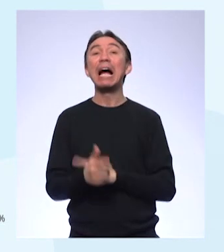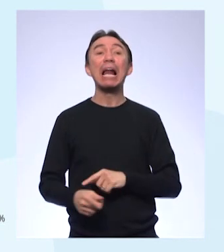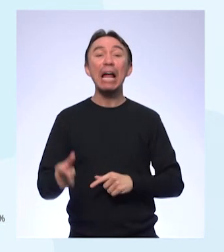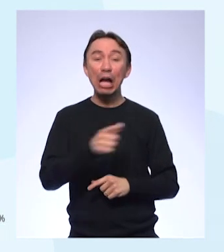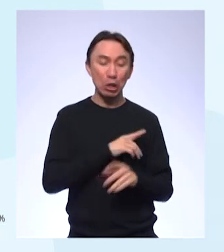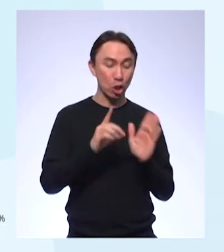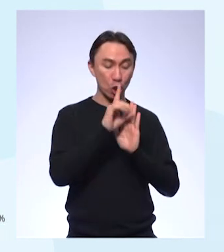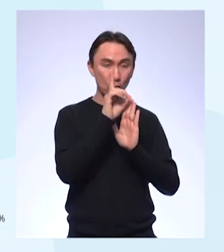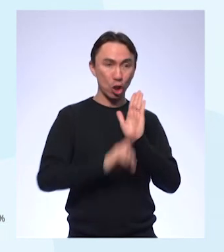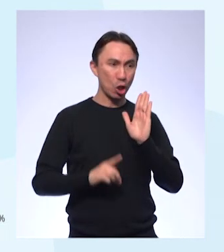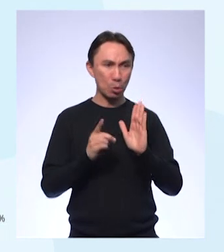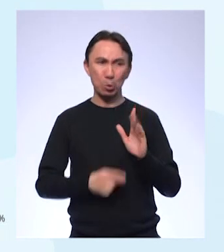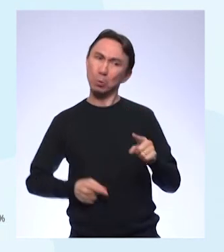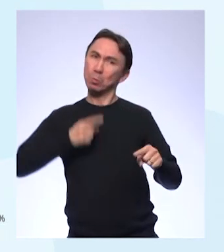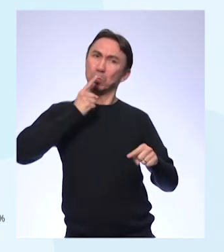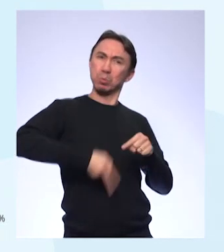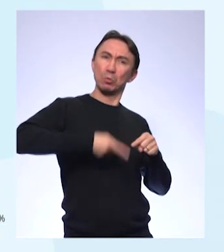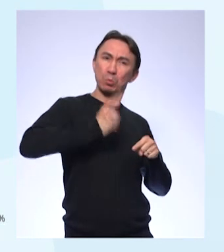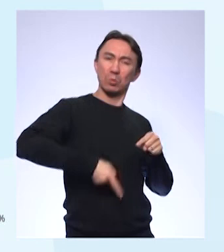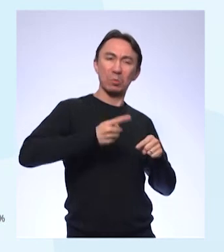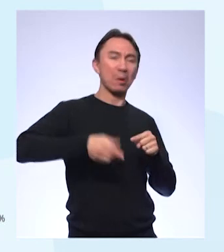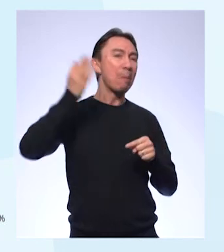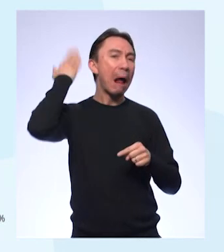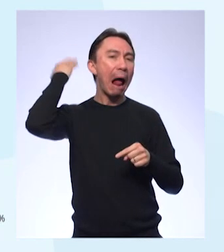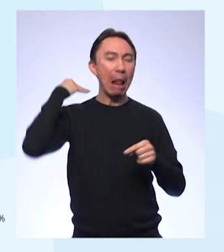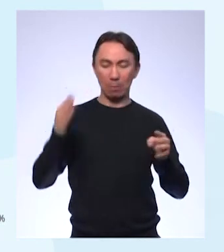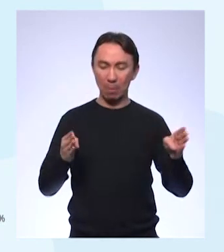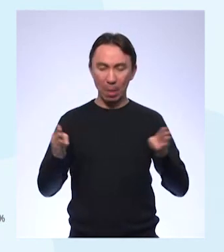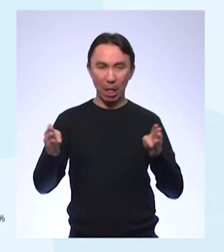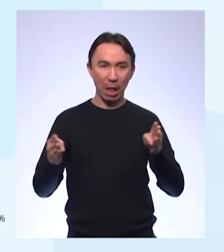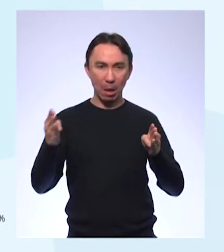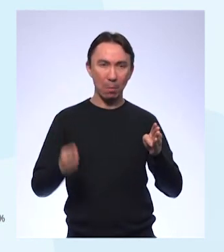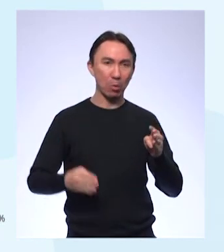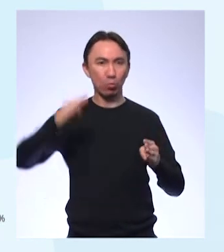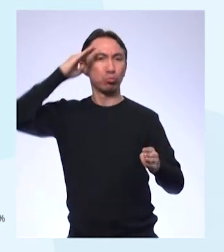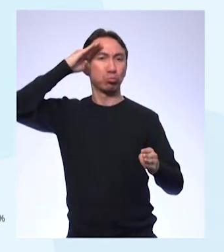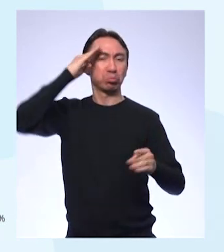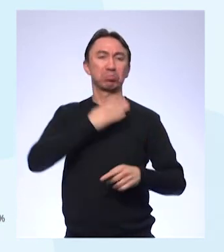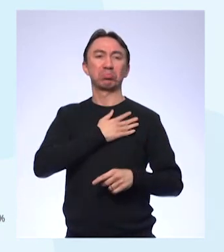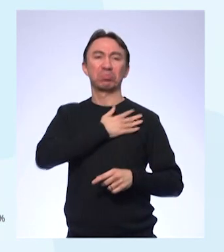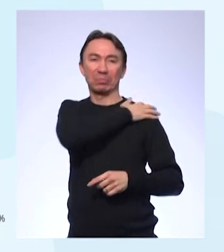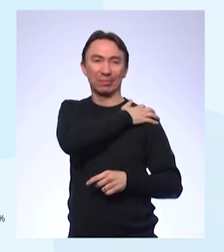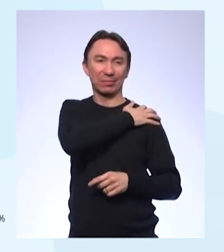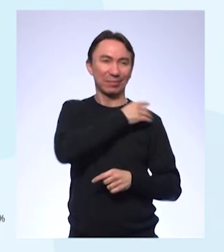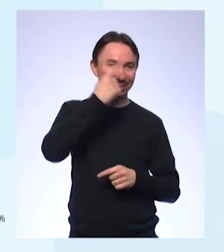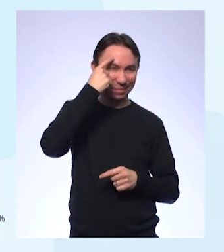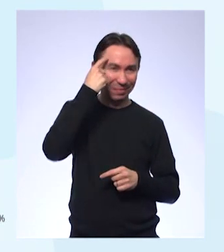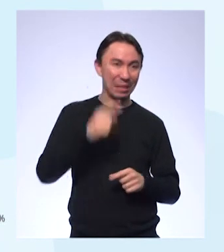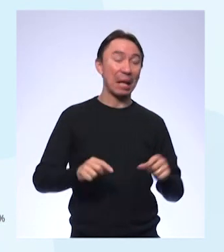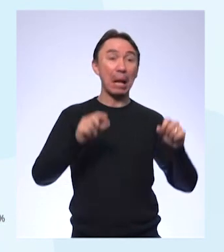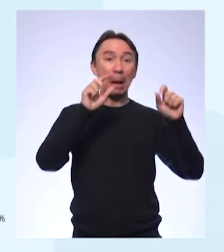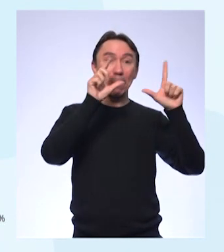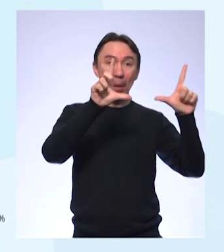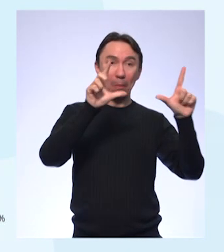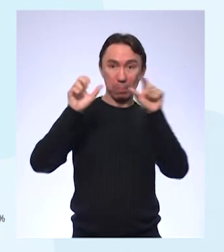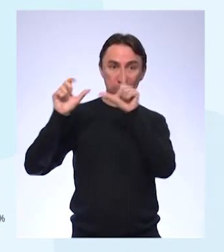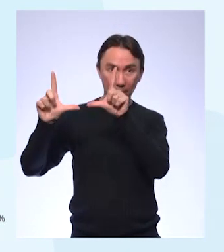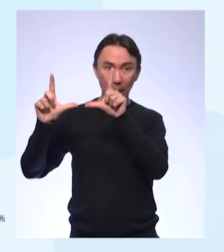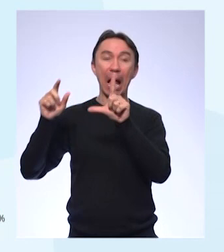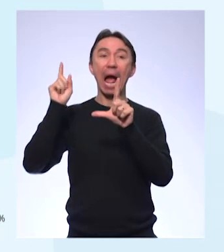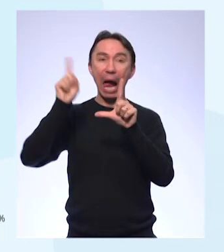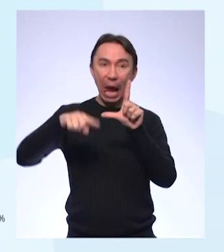durante a ditadura? Só pontuando que as duas imagens contextualizam momentos da ditadura no